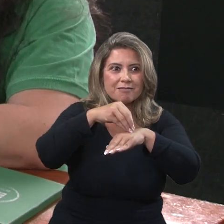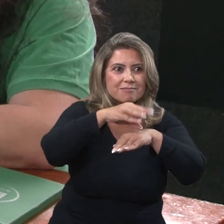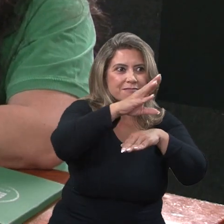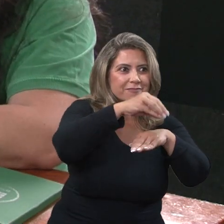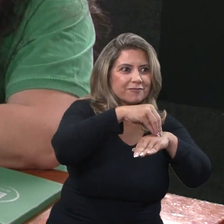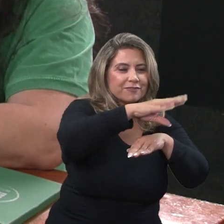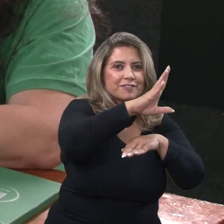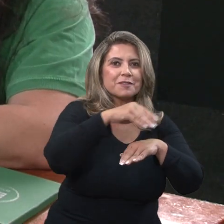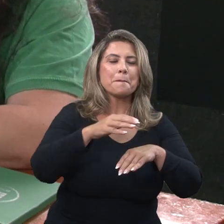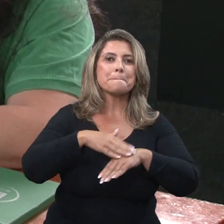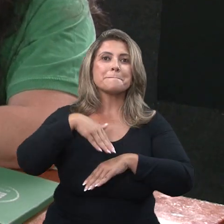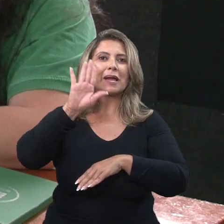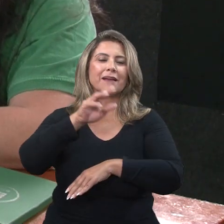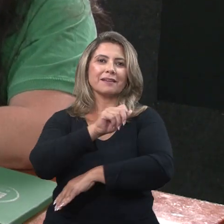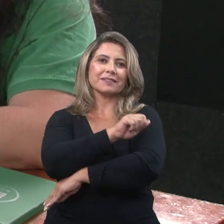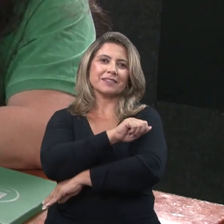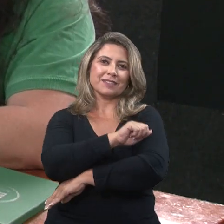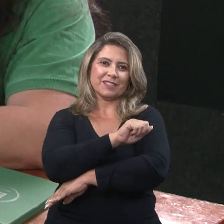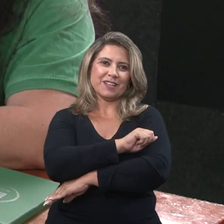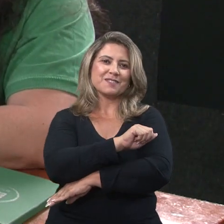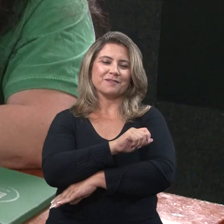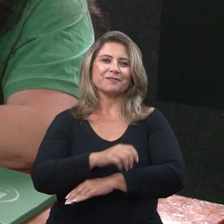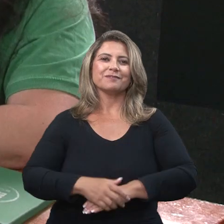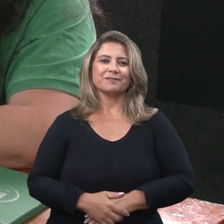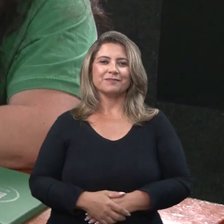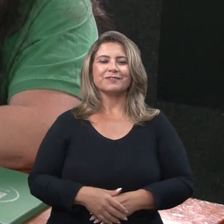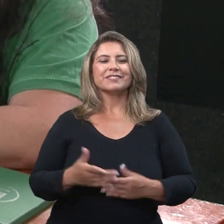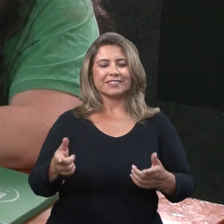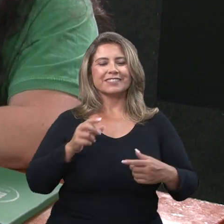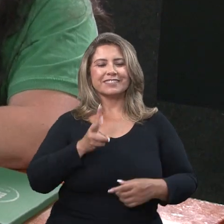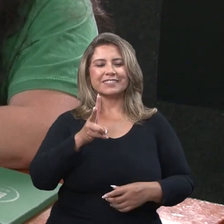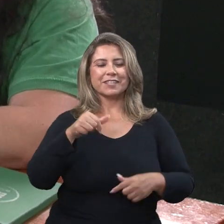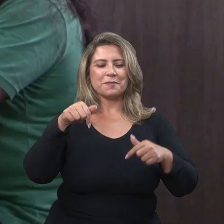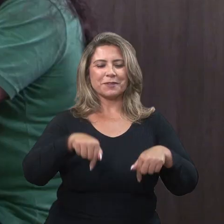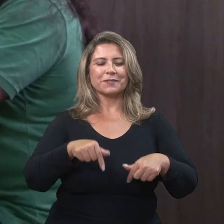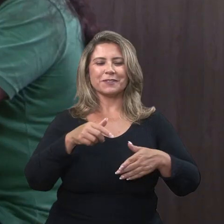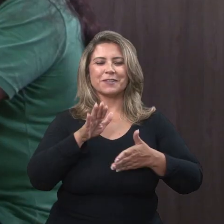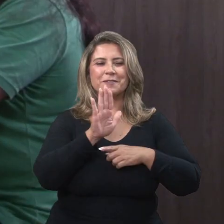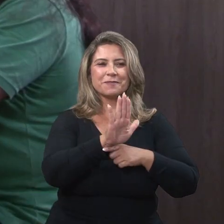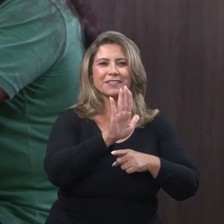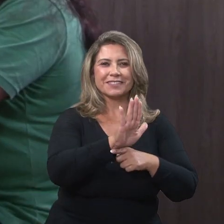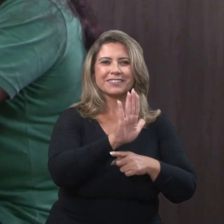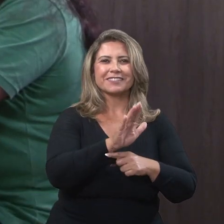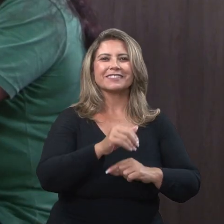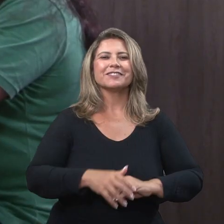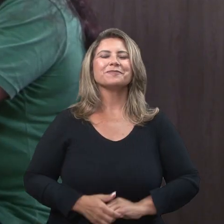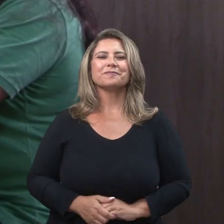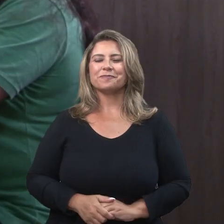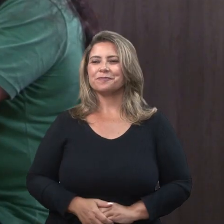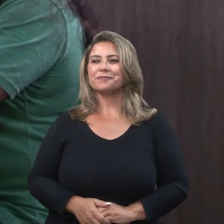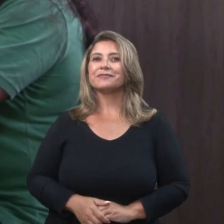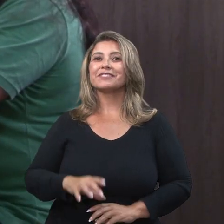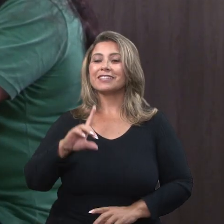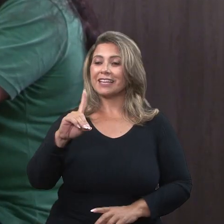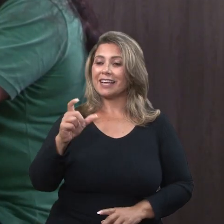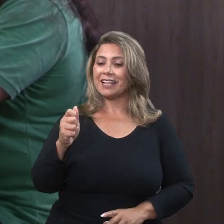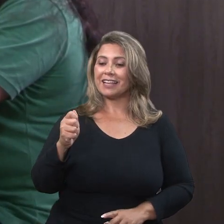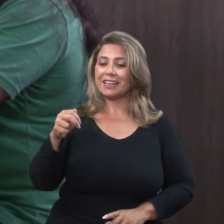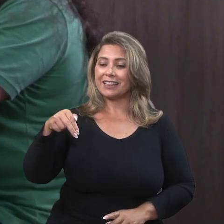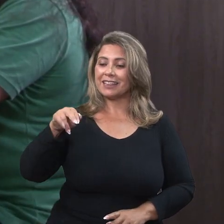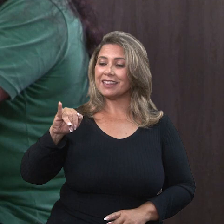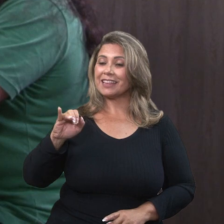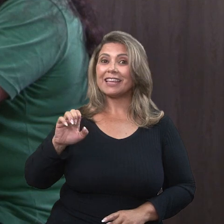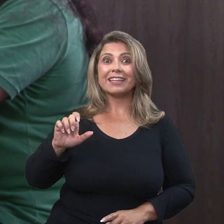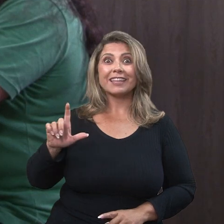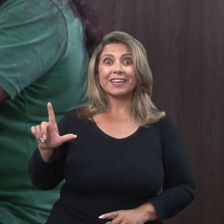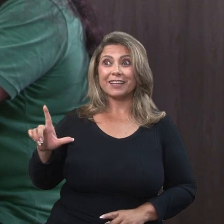para mais estudantes, também para a comunidade, né? Conta comigo sempre. Vamos contar. Doutor Daniel. Muito obrigado aqui